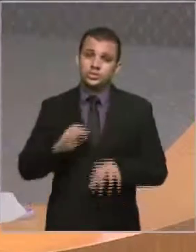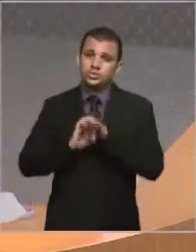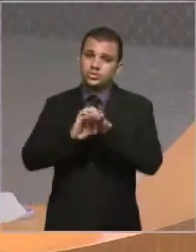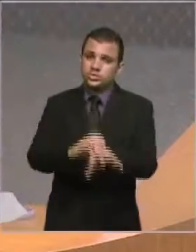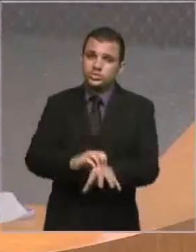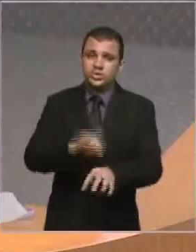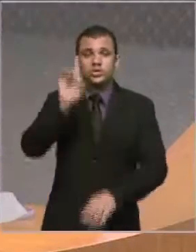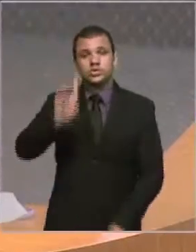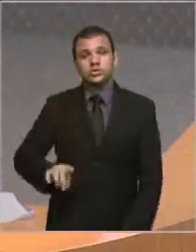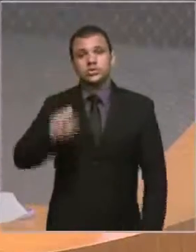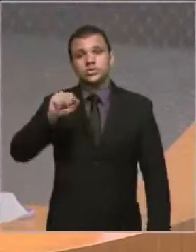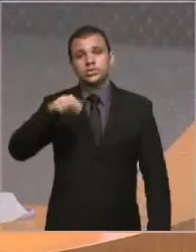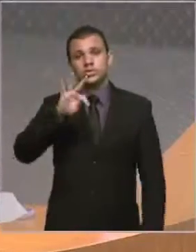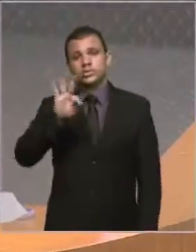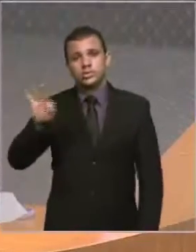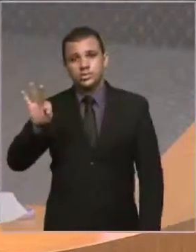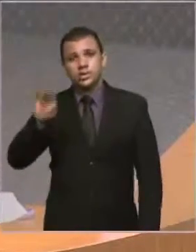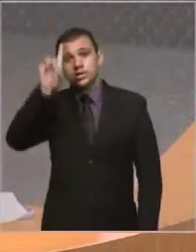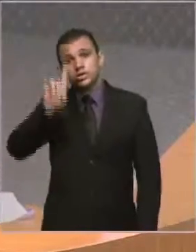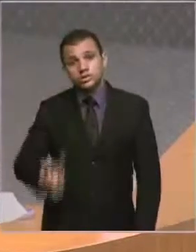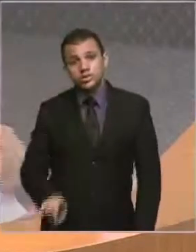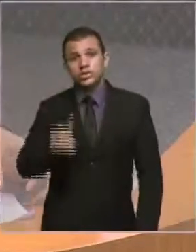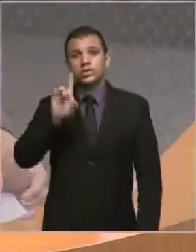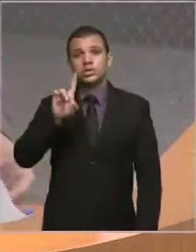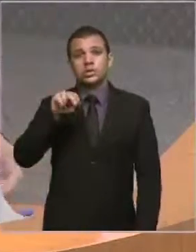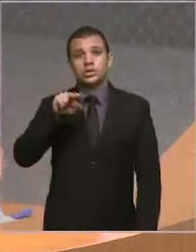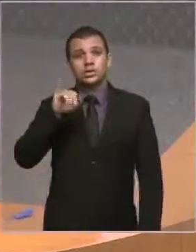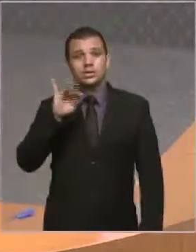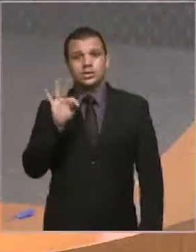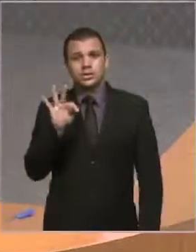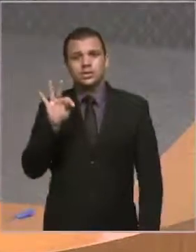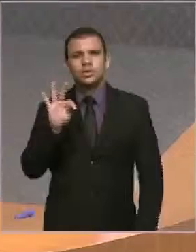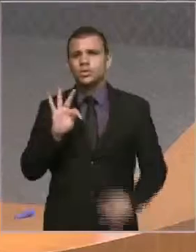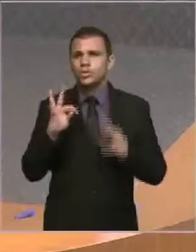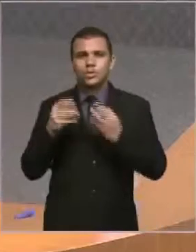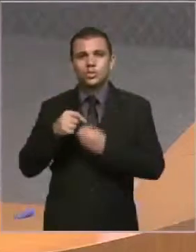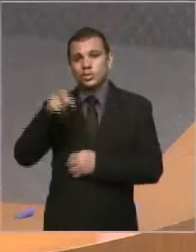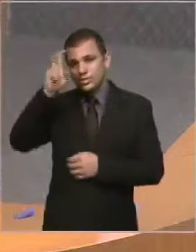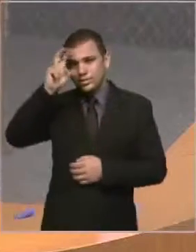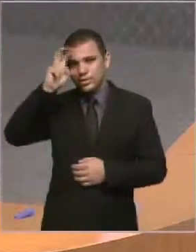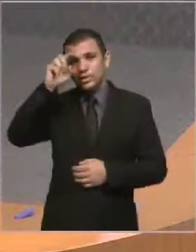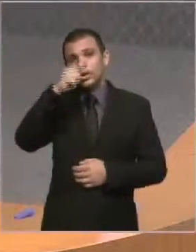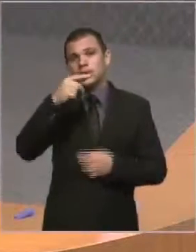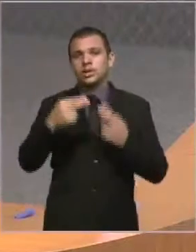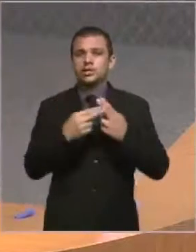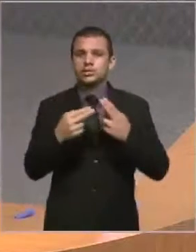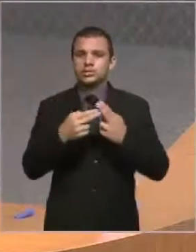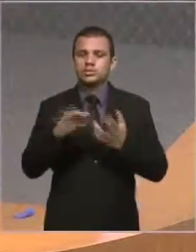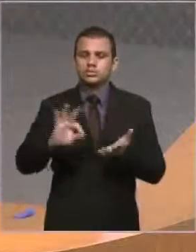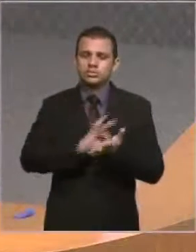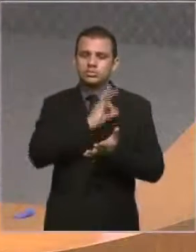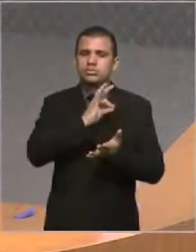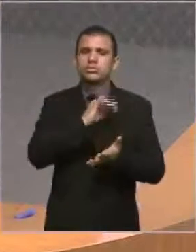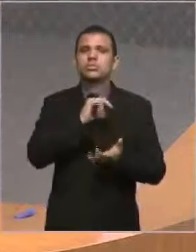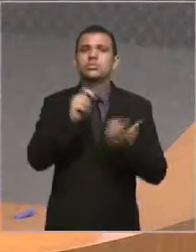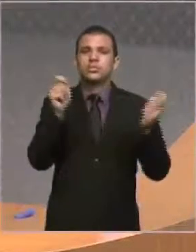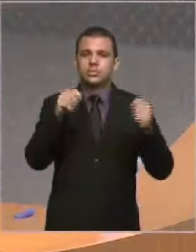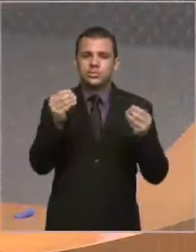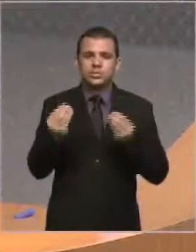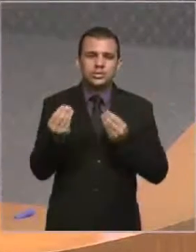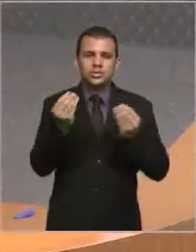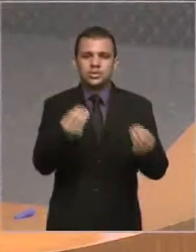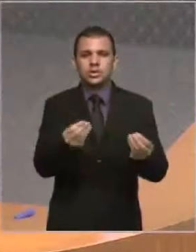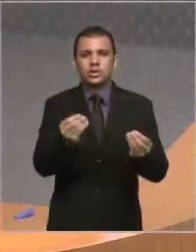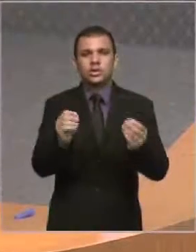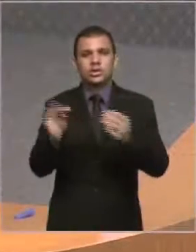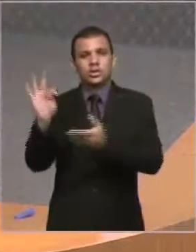DENIT. Todas essas autoridades, na quinta-feira, em Timon, assinaram o convênio de delegação que concede aos